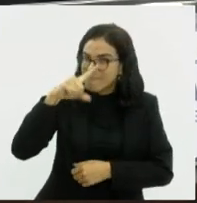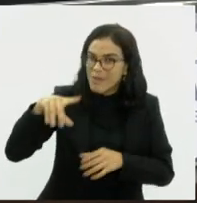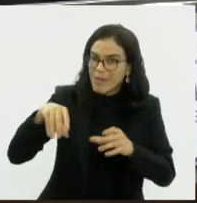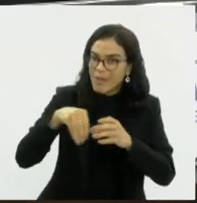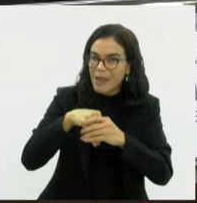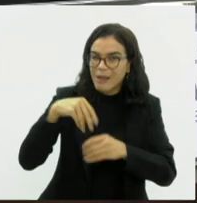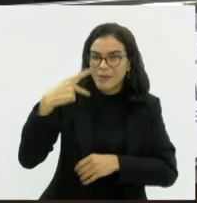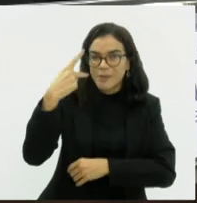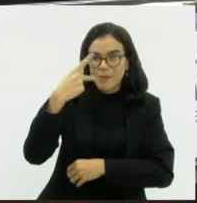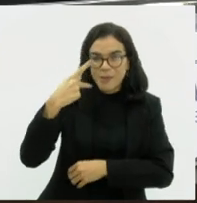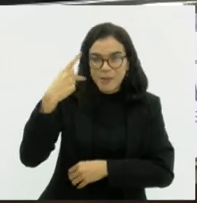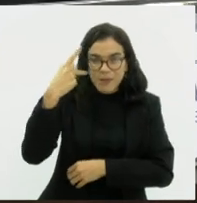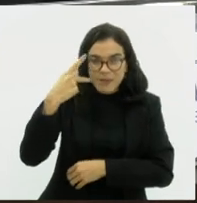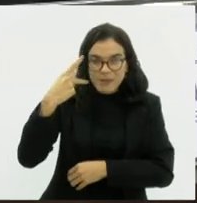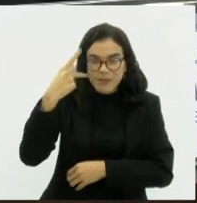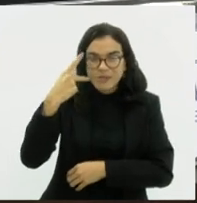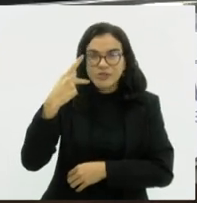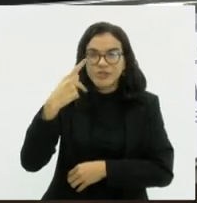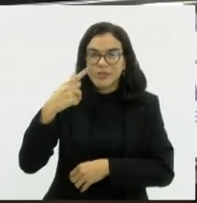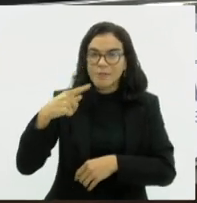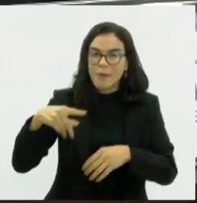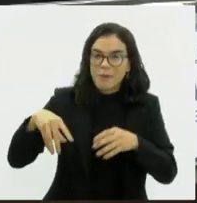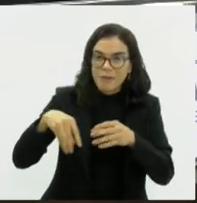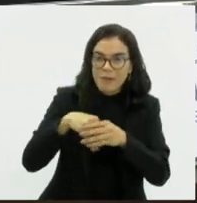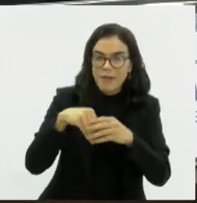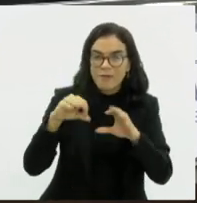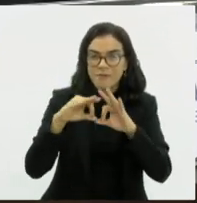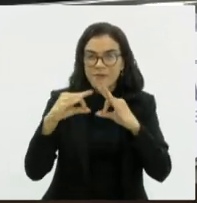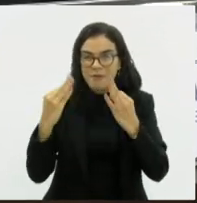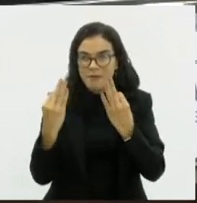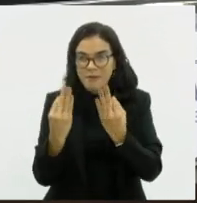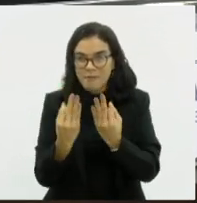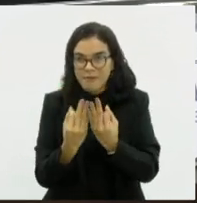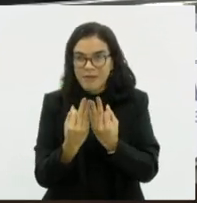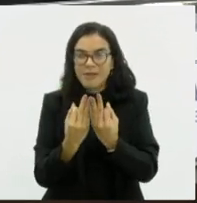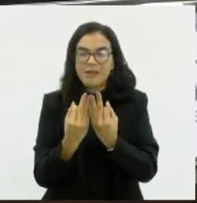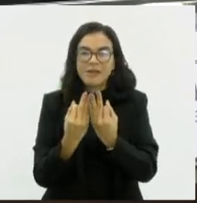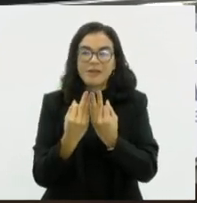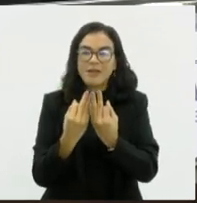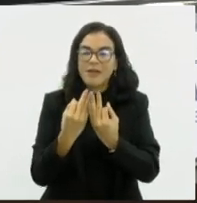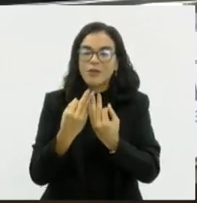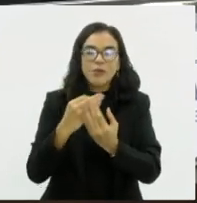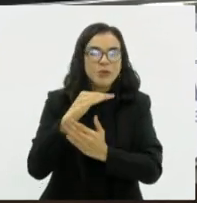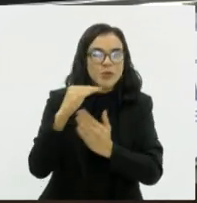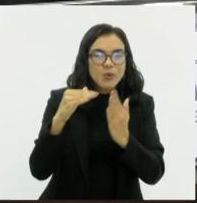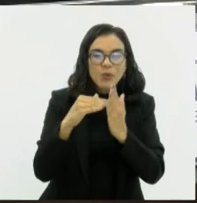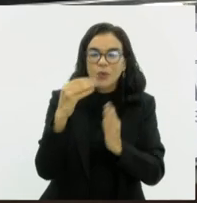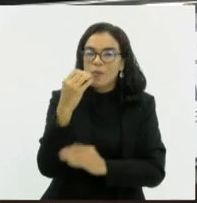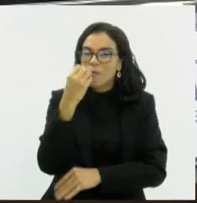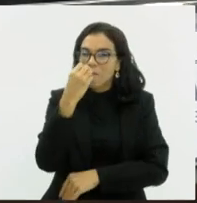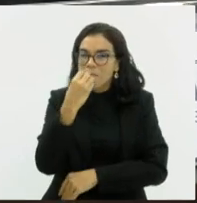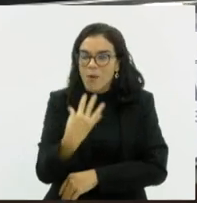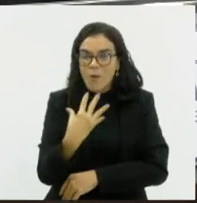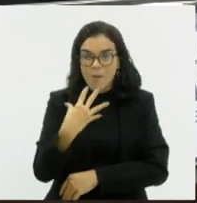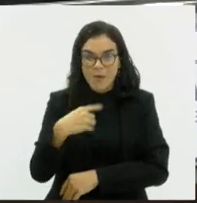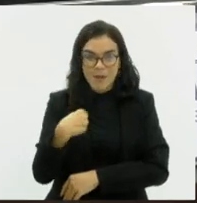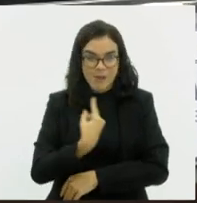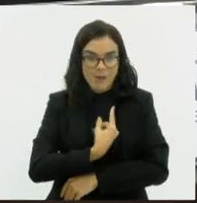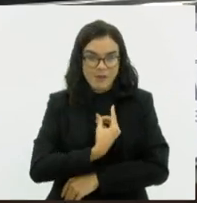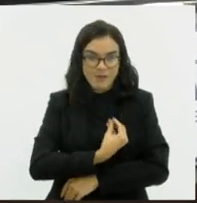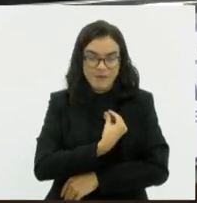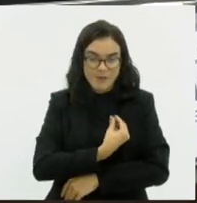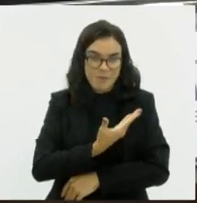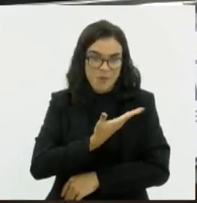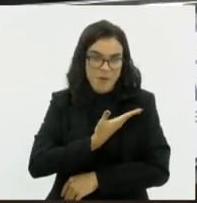muitos momentos de família, de tudo aquilo que é bom para nossas vidas, que é o